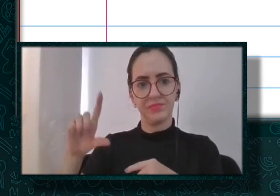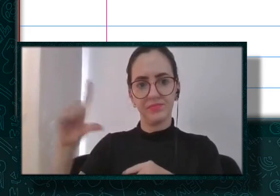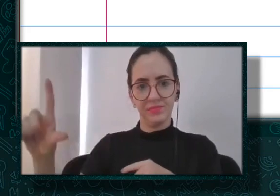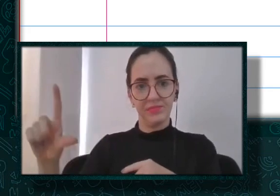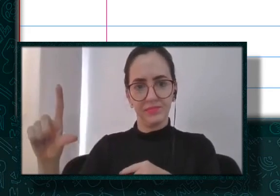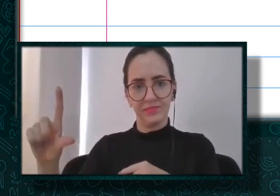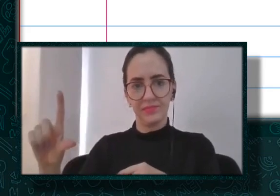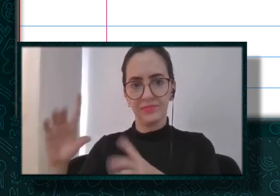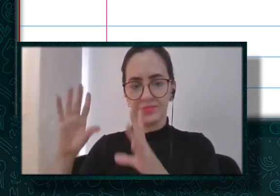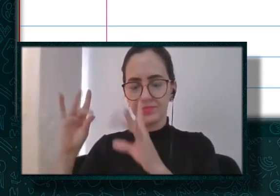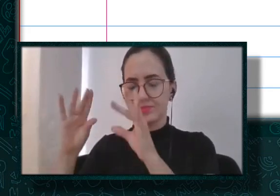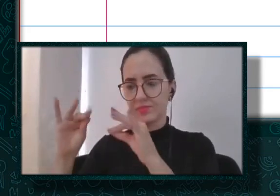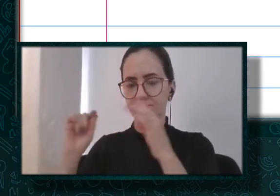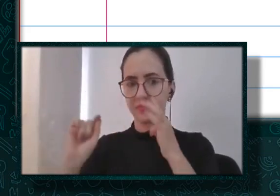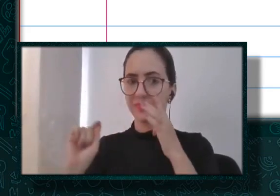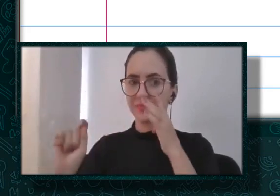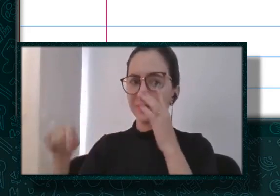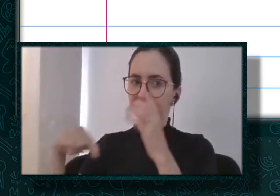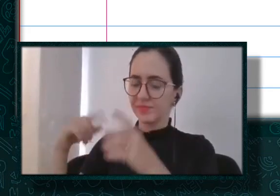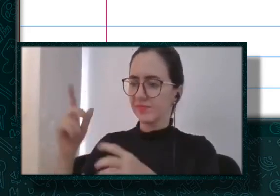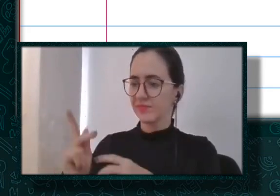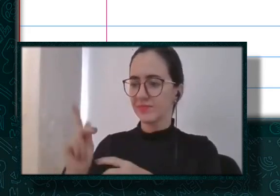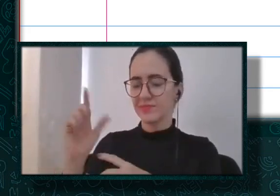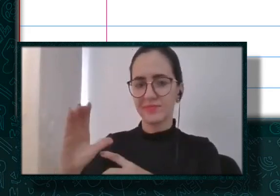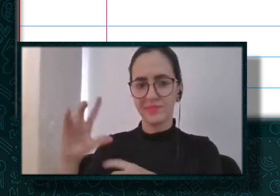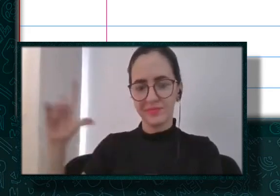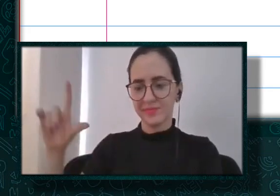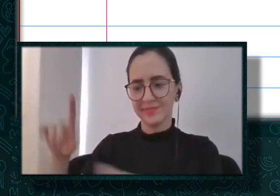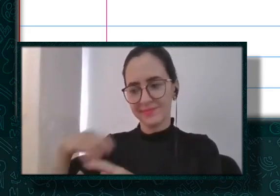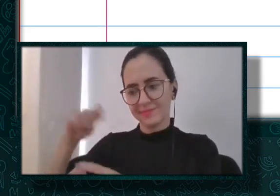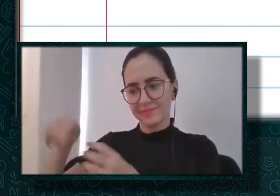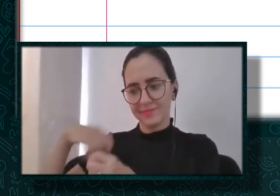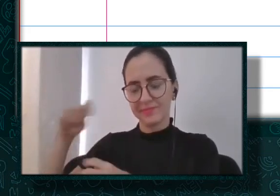350 ml de uma solução aquosa de cloreto de potássio, ó,